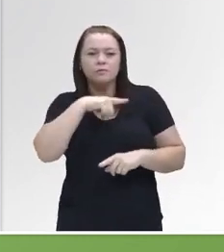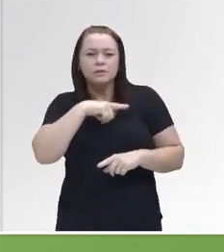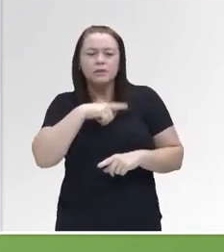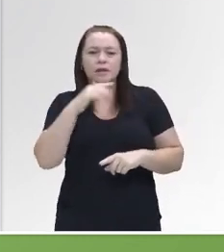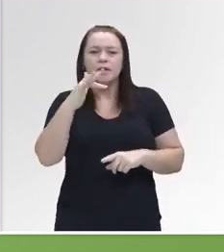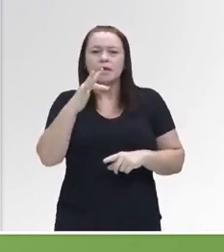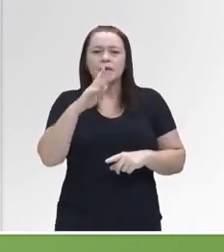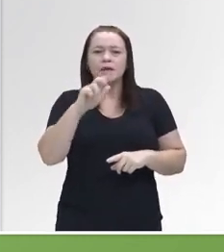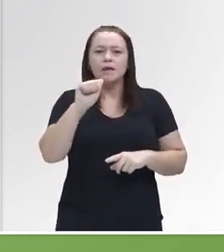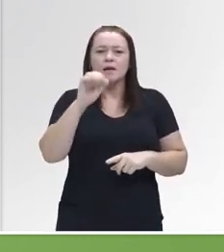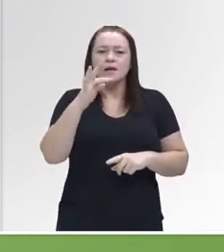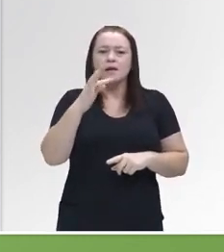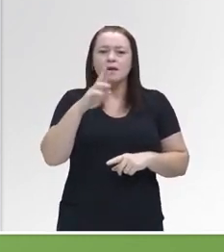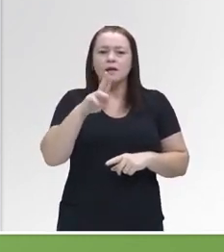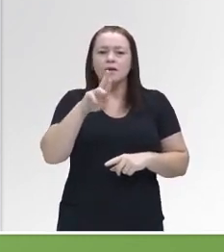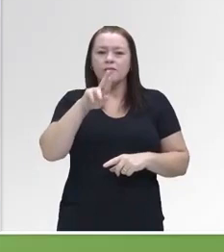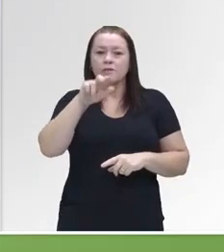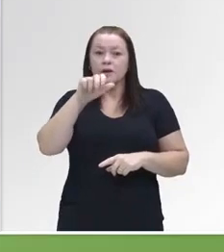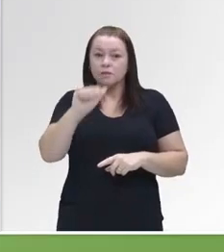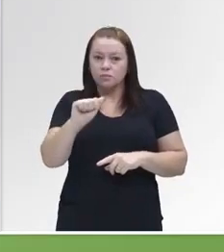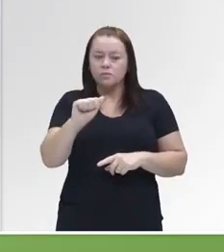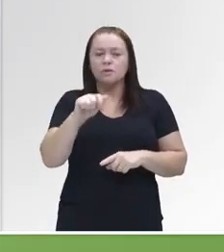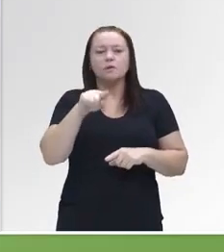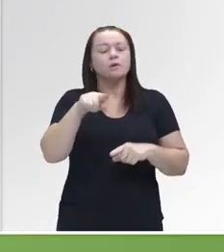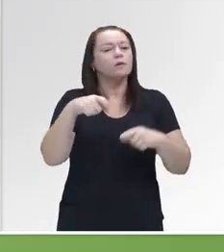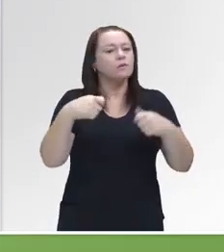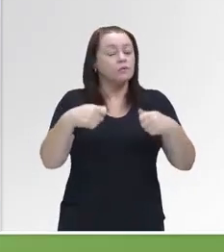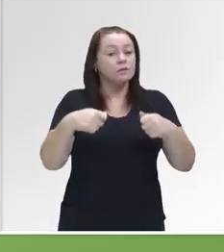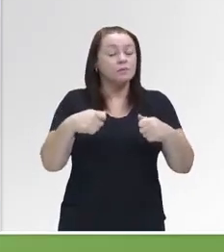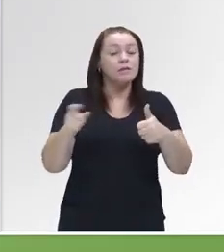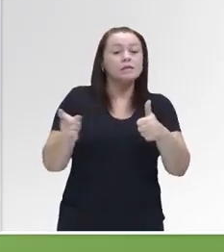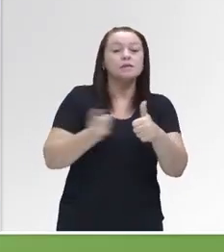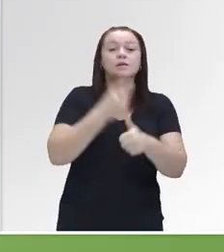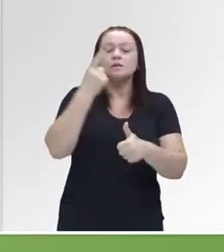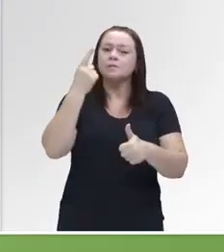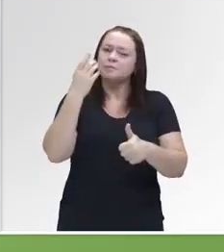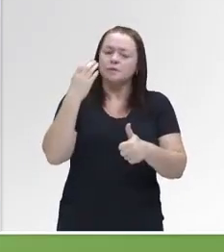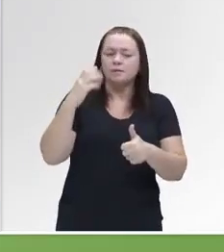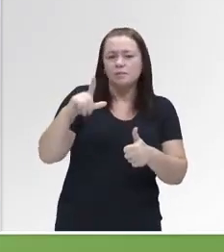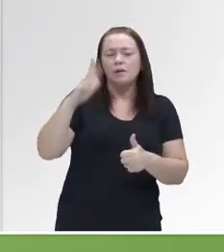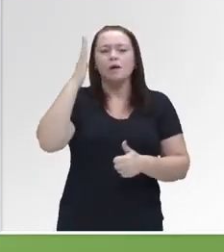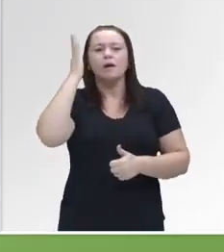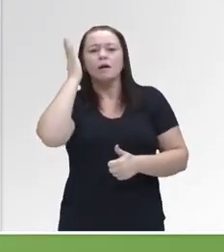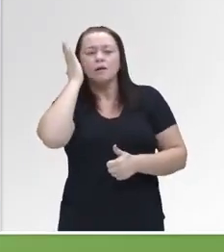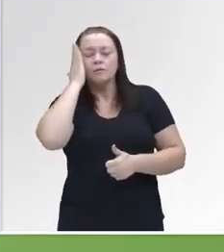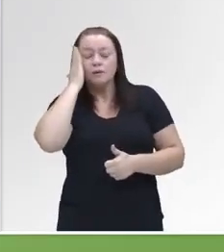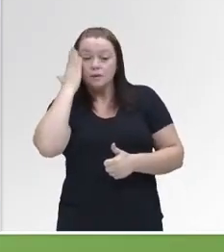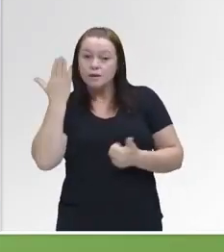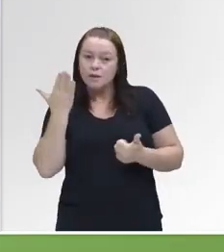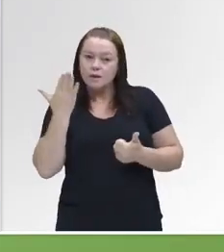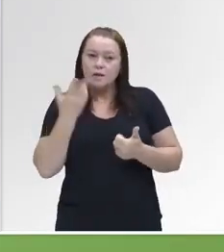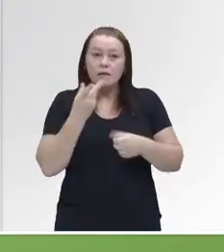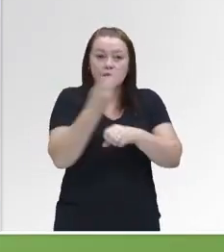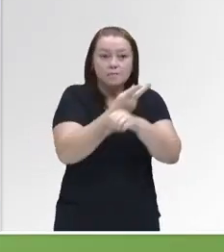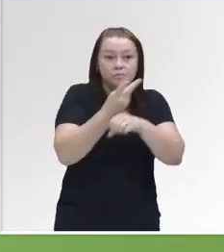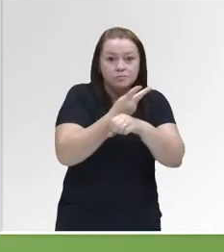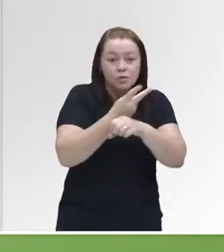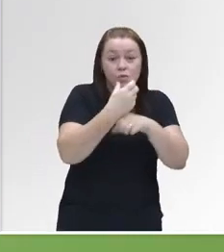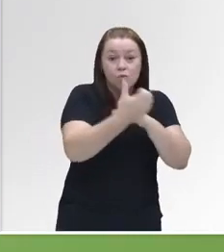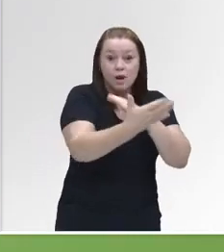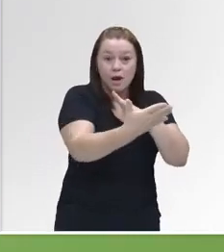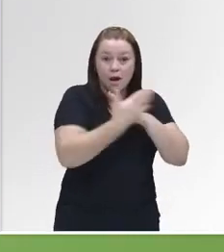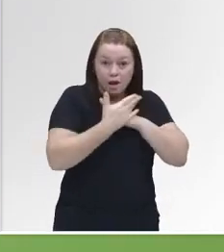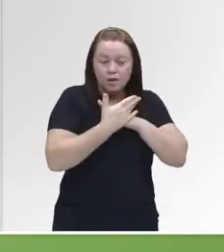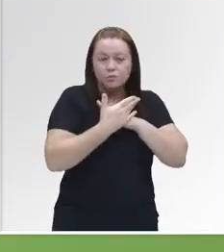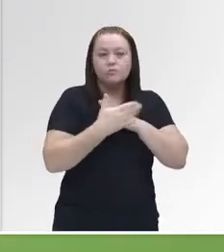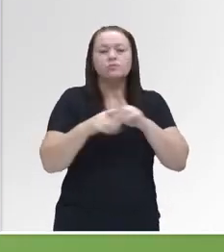fraturas, você precisa de uma certa forma entender, né? Claro, procurar socorros e entender como é que